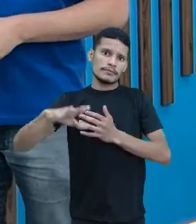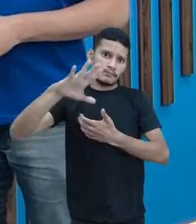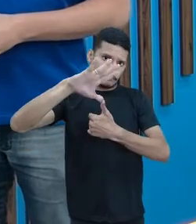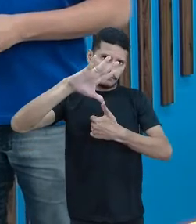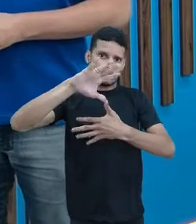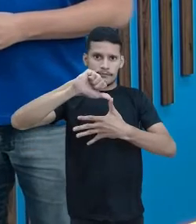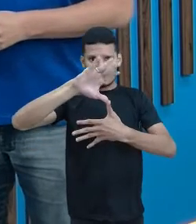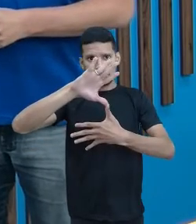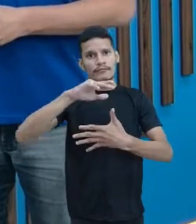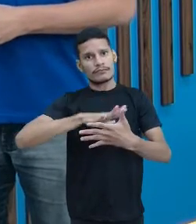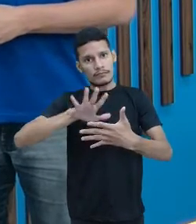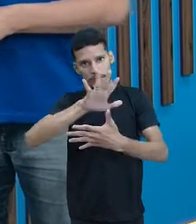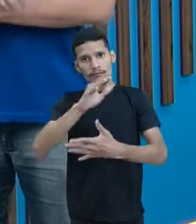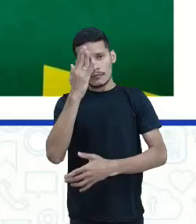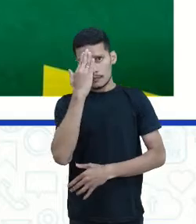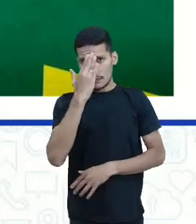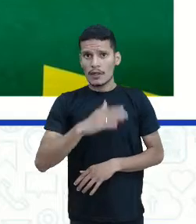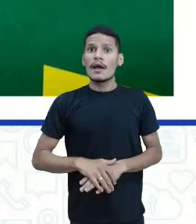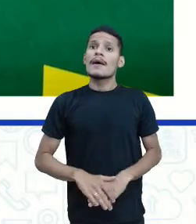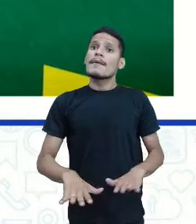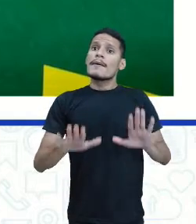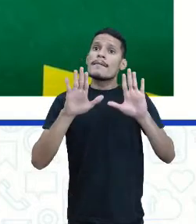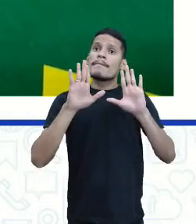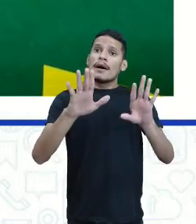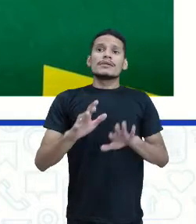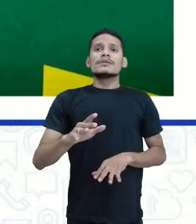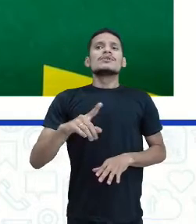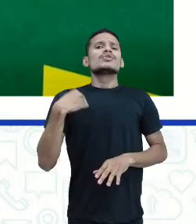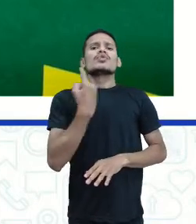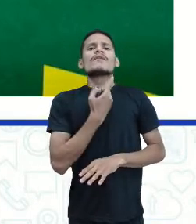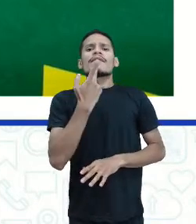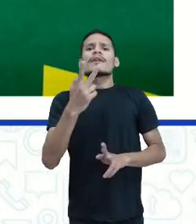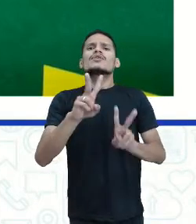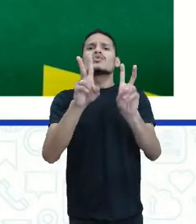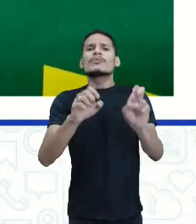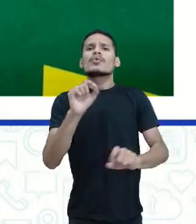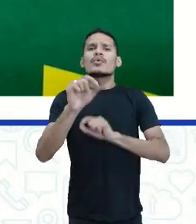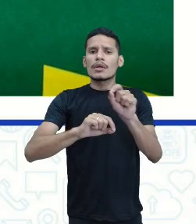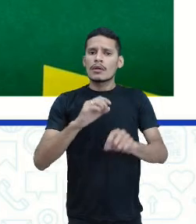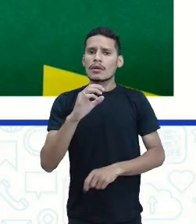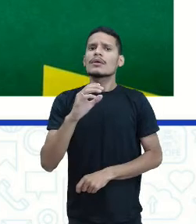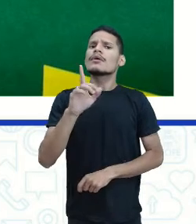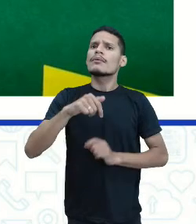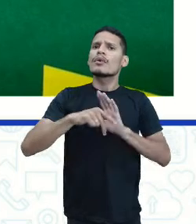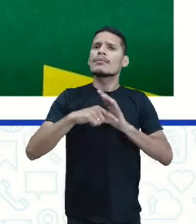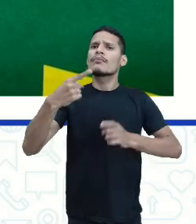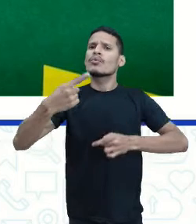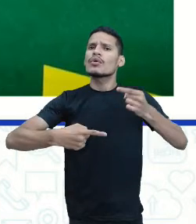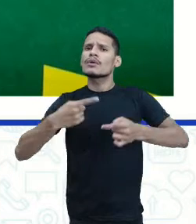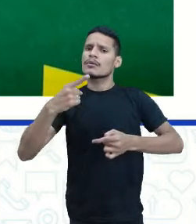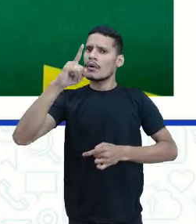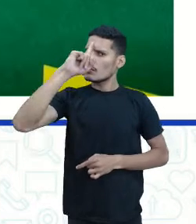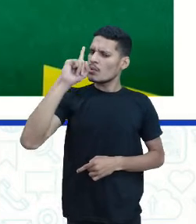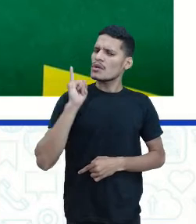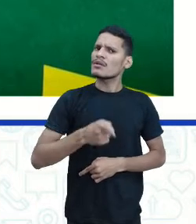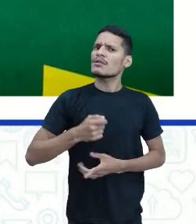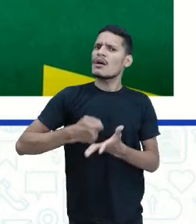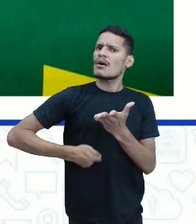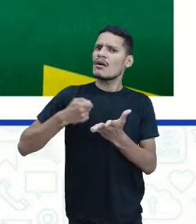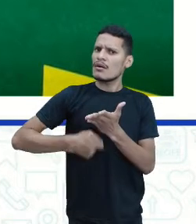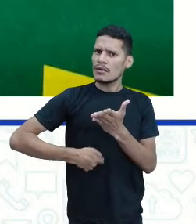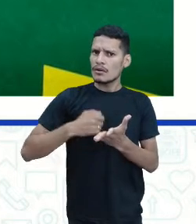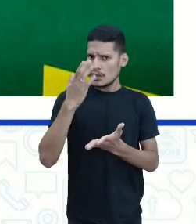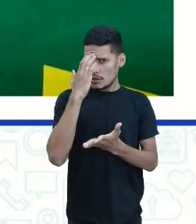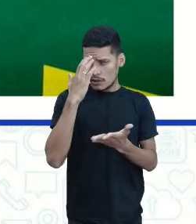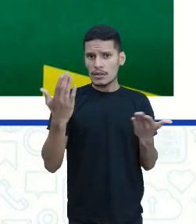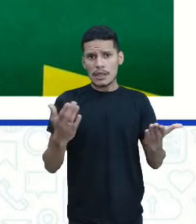tá? Bom, aí a gente, né, chama atenção sobre essa questão das políticas autoritárias, né? Então, a gente tem